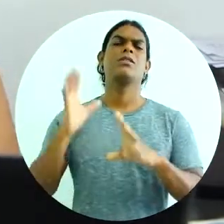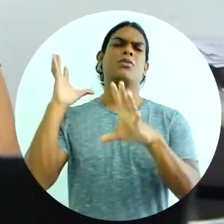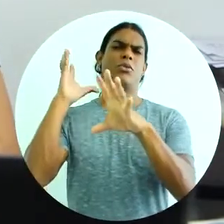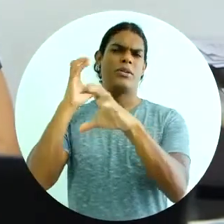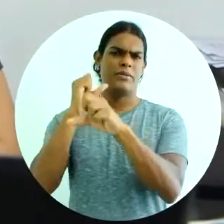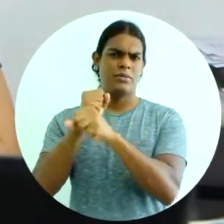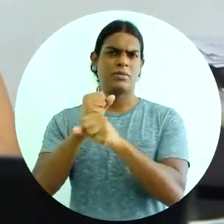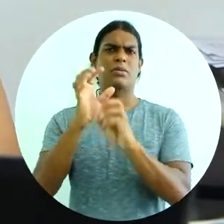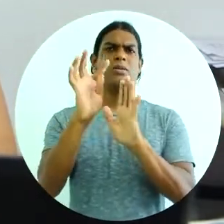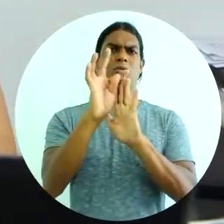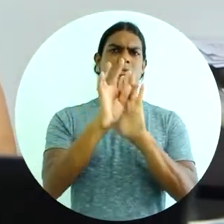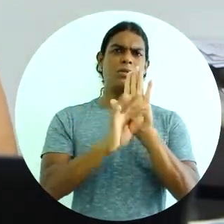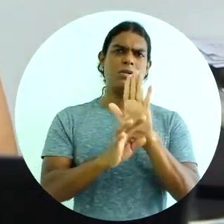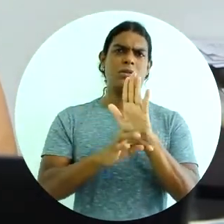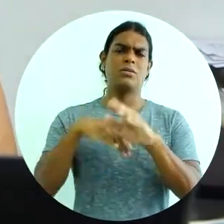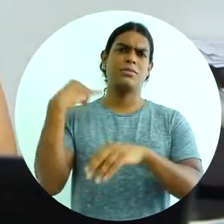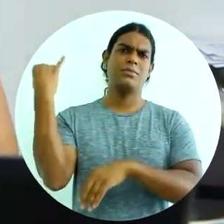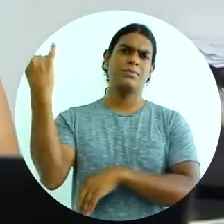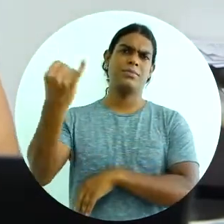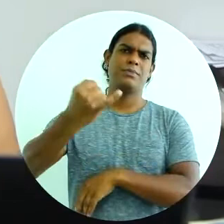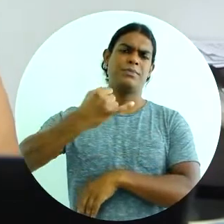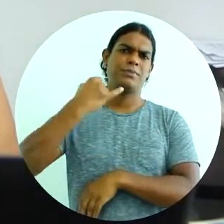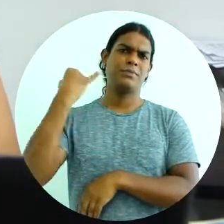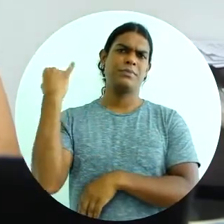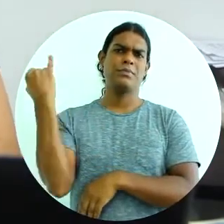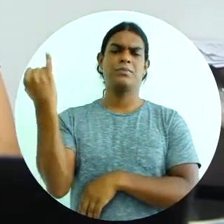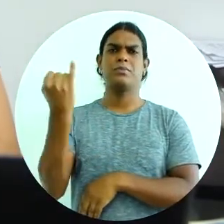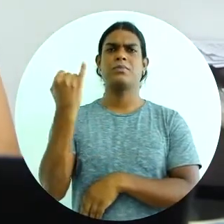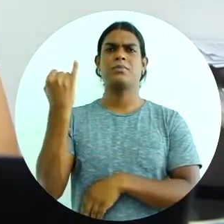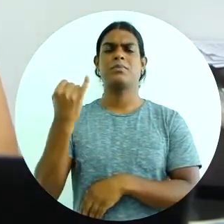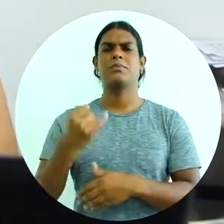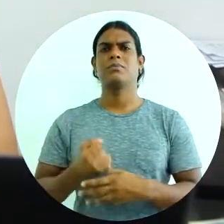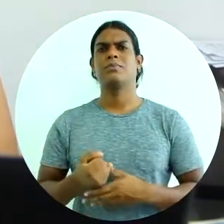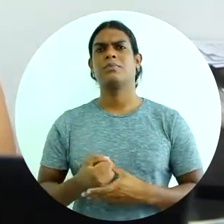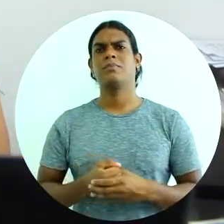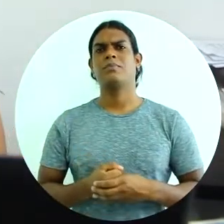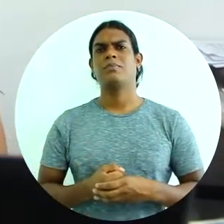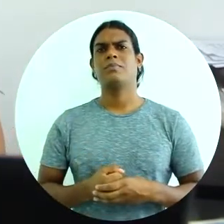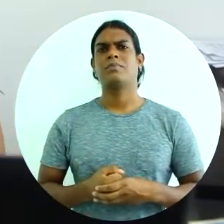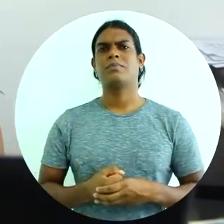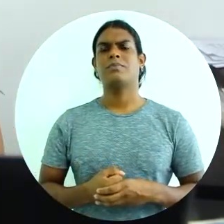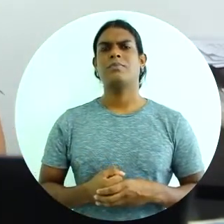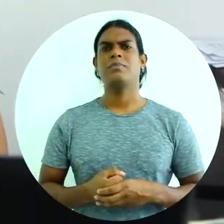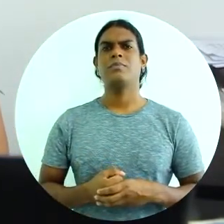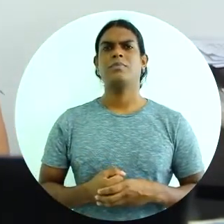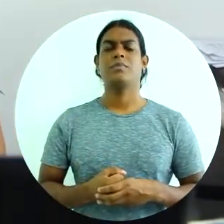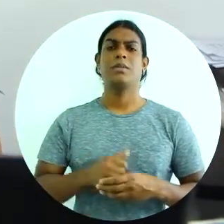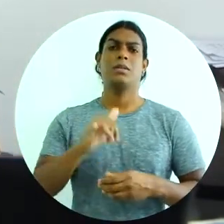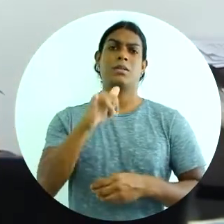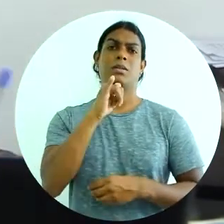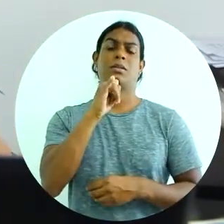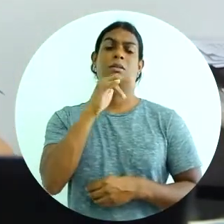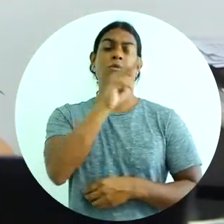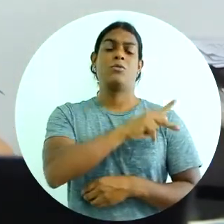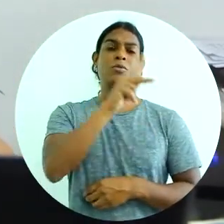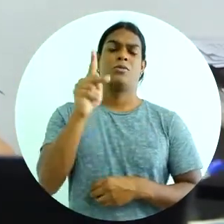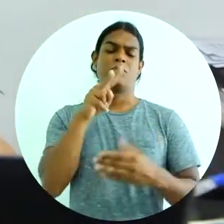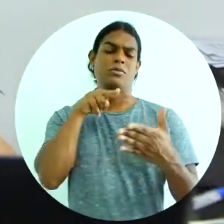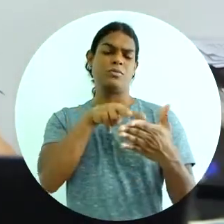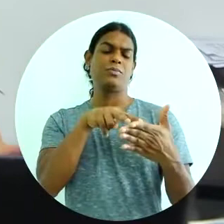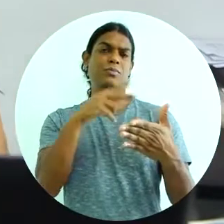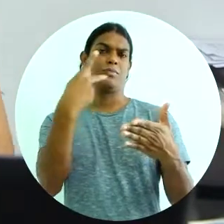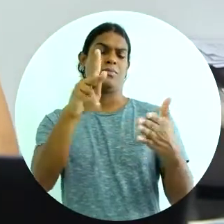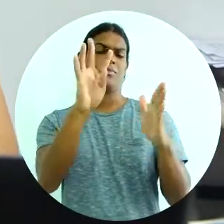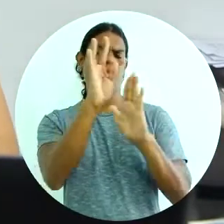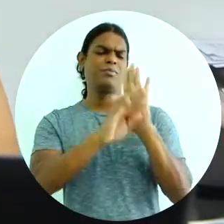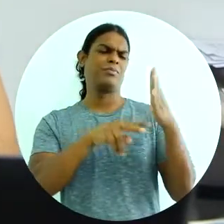seu texto é muito mais importante do que uma correção que não é diagnóstica, né? Por exemplo, um professor que vem olha para o seu texto e diz, ó,